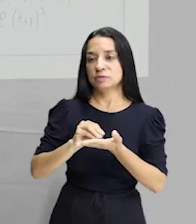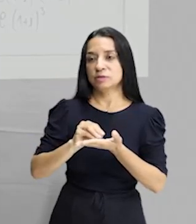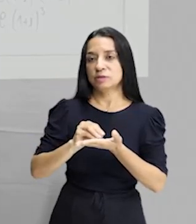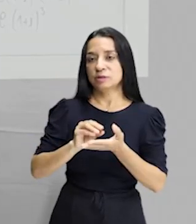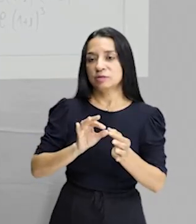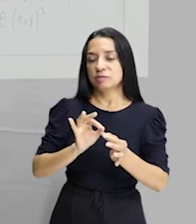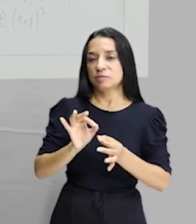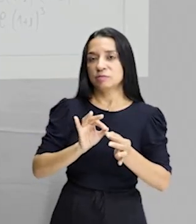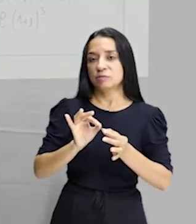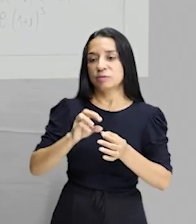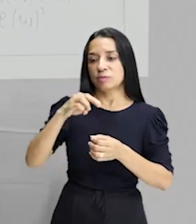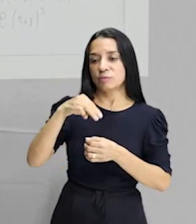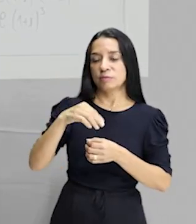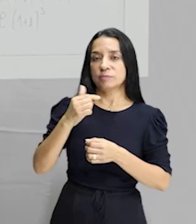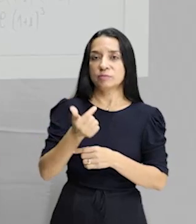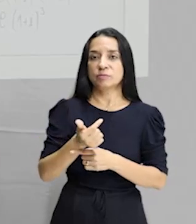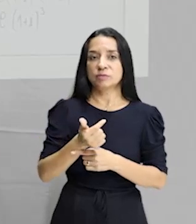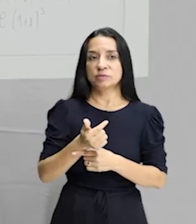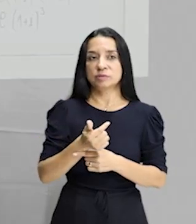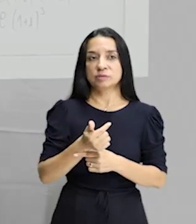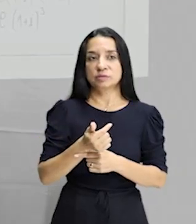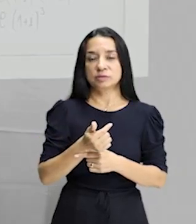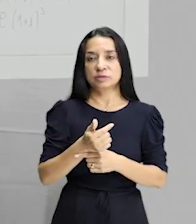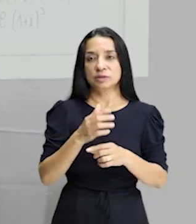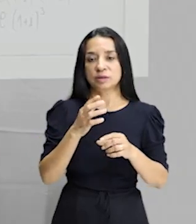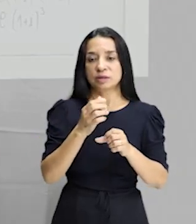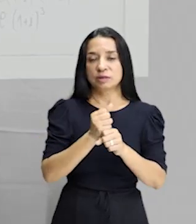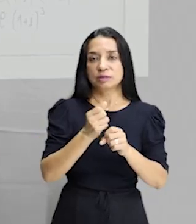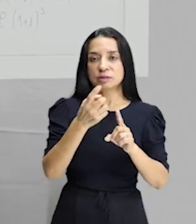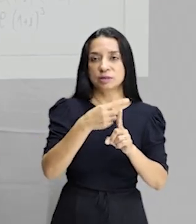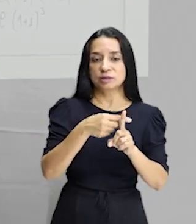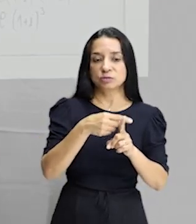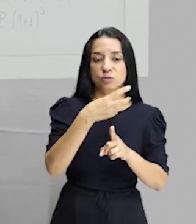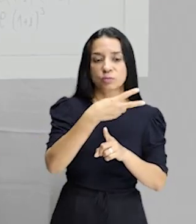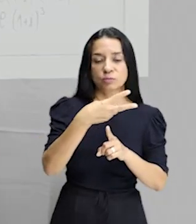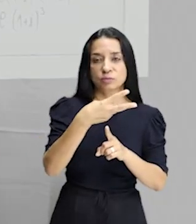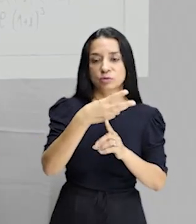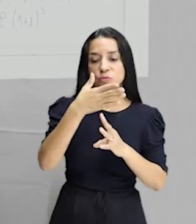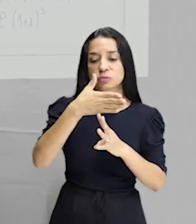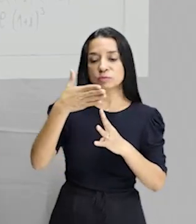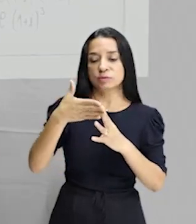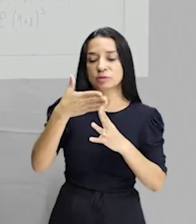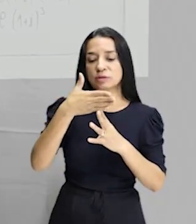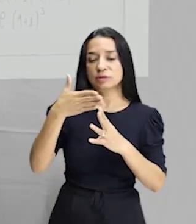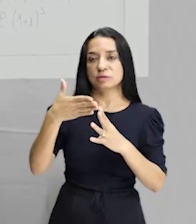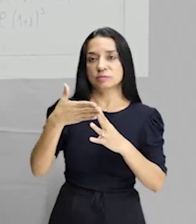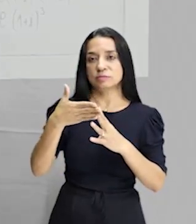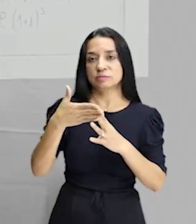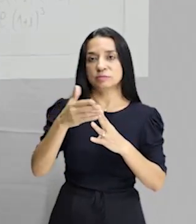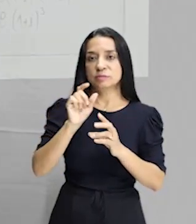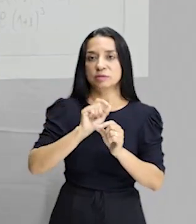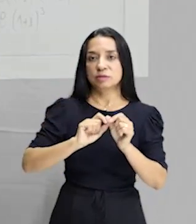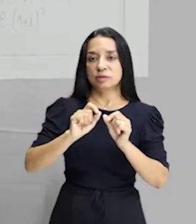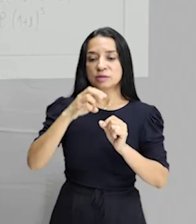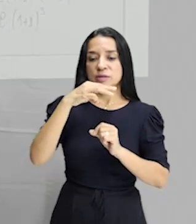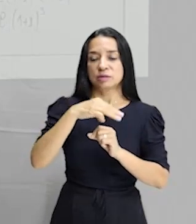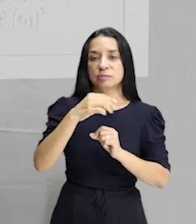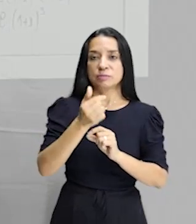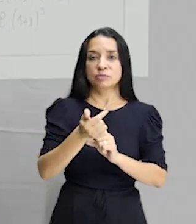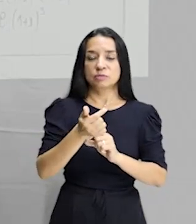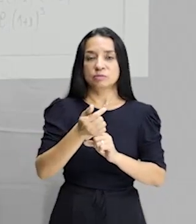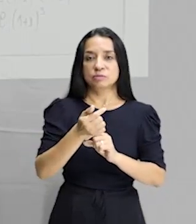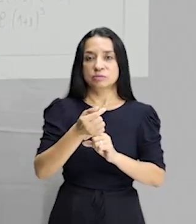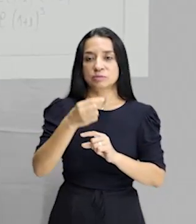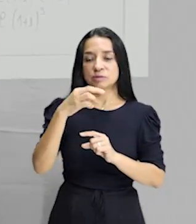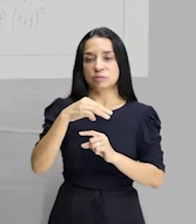formar um montante m2 que a soma dessas duas parcelas aqui ó Então esse m2 que